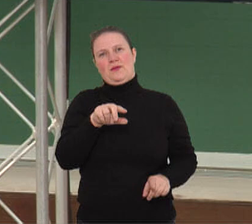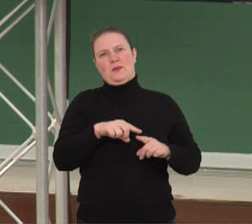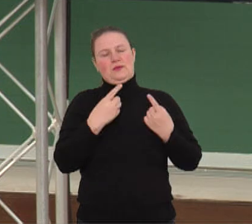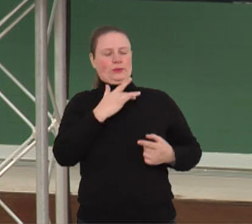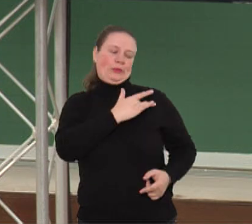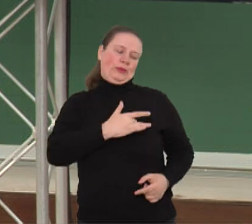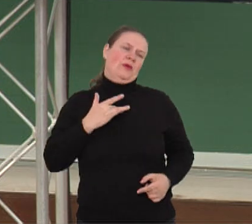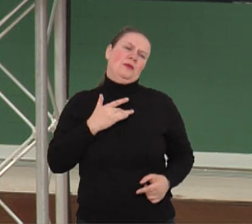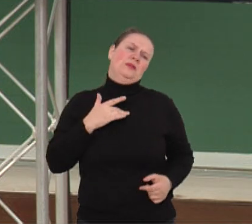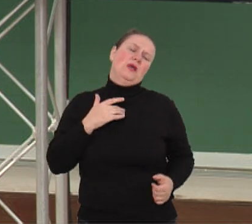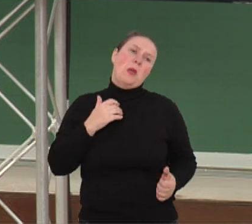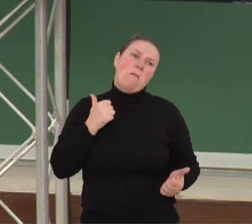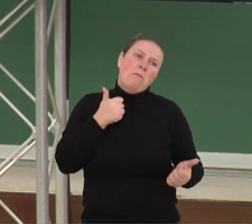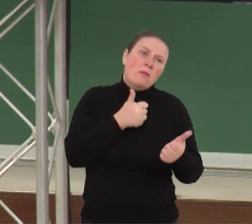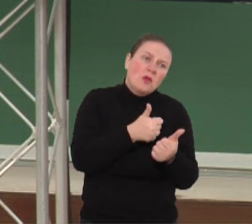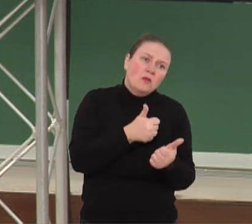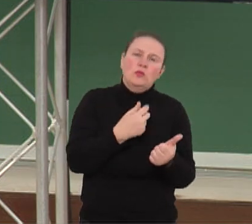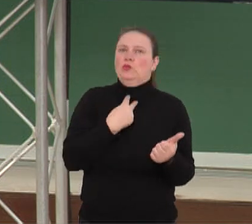ele não podia chegar perto delas.